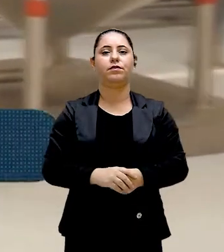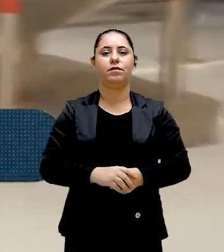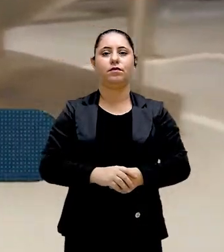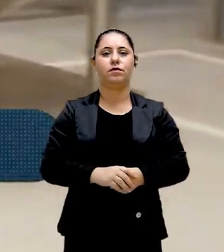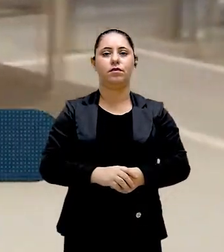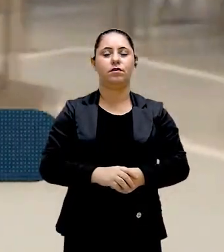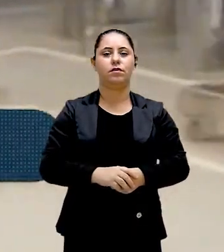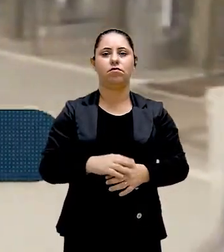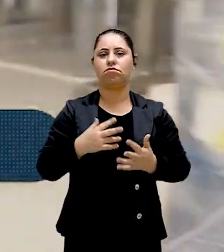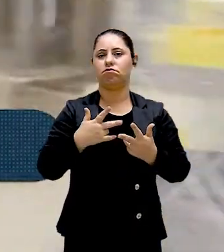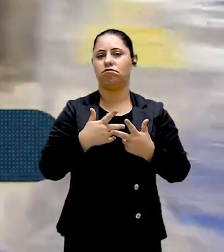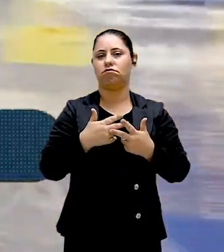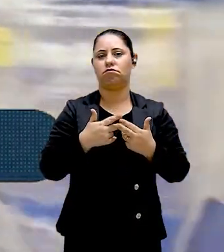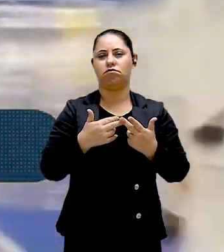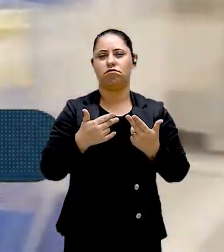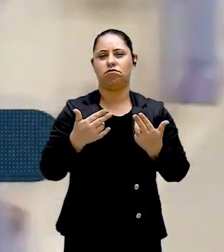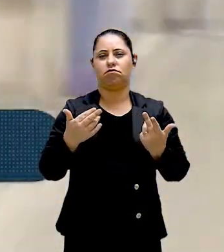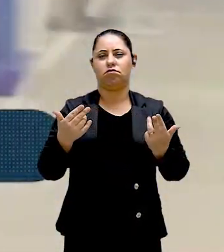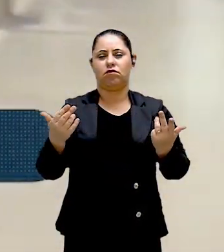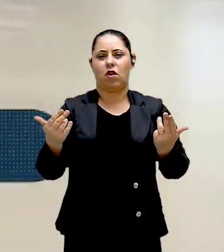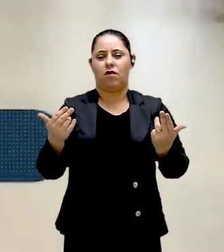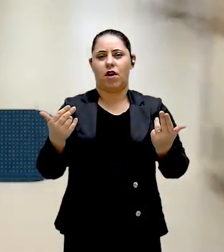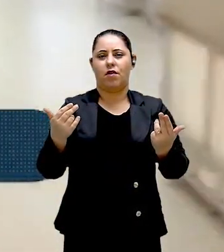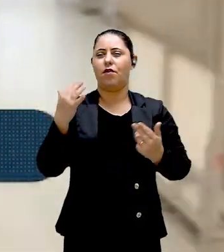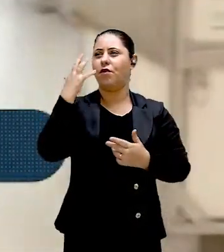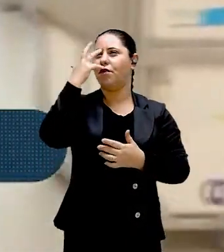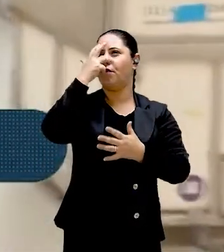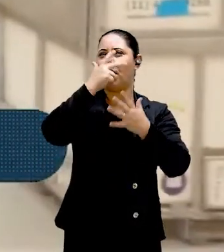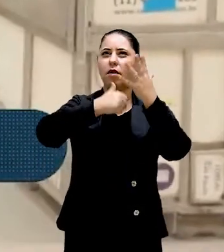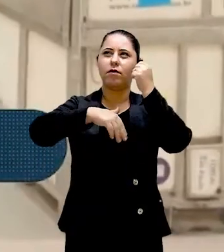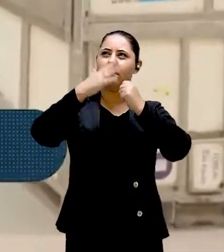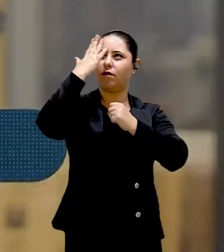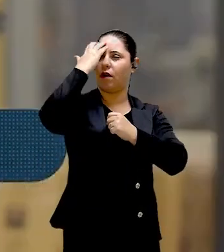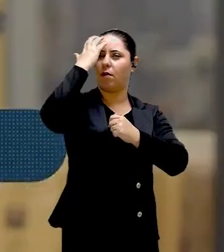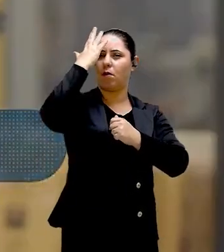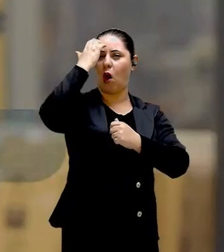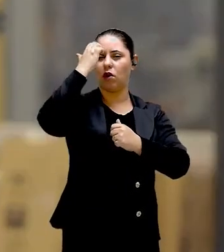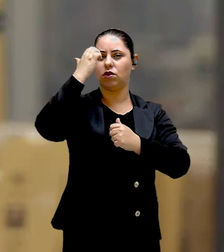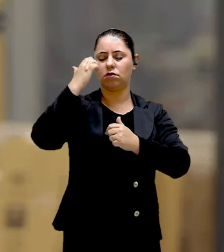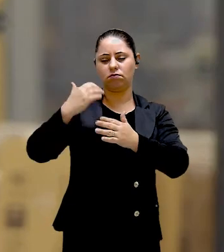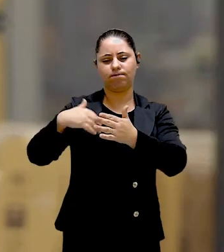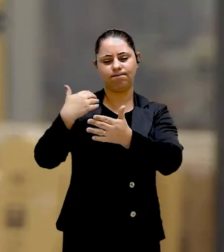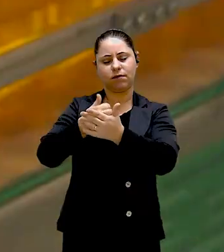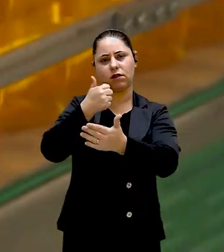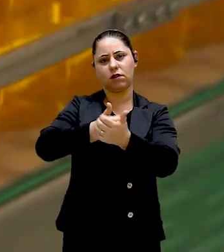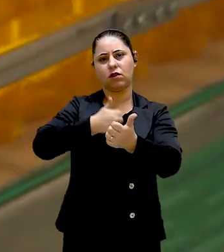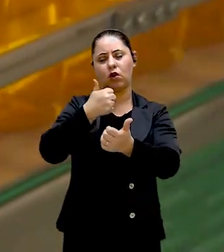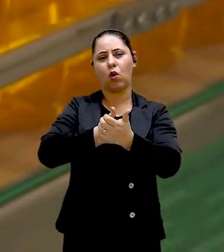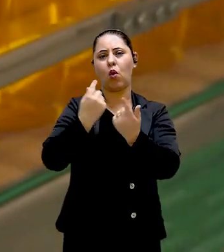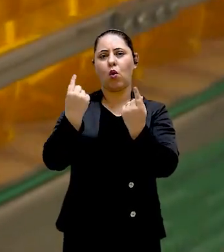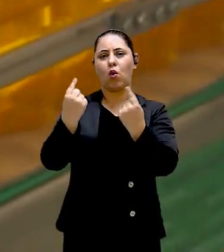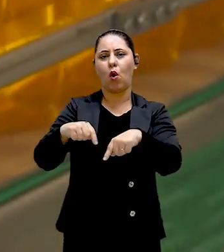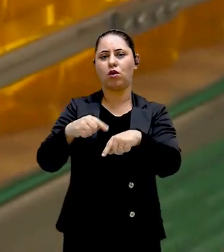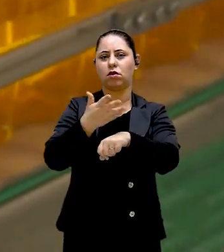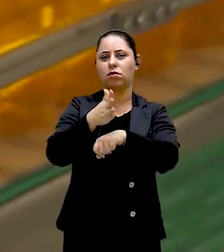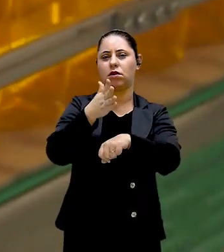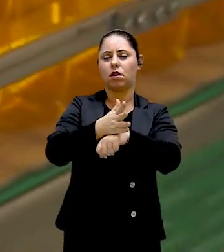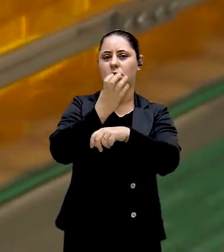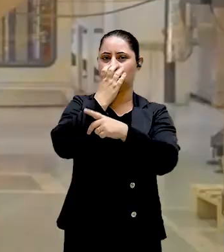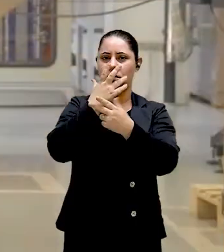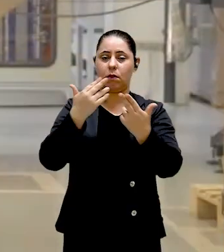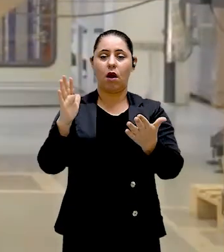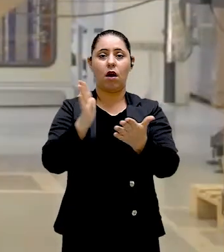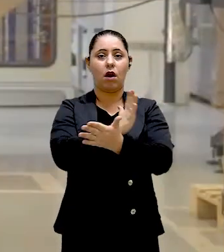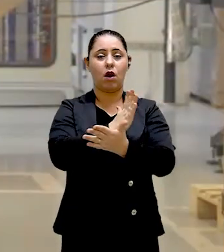Diversas marcas famosas da indústria da beleza resolveram entrar na briga contra os testes em animais. Algumas aboliram